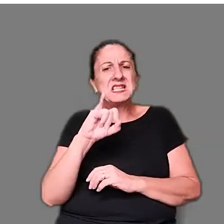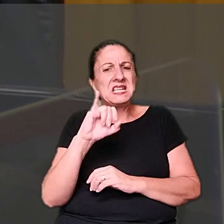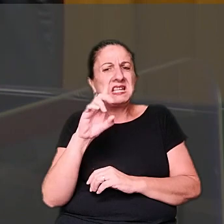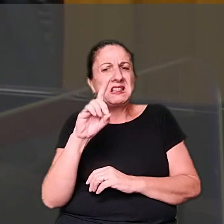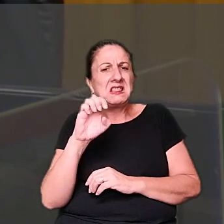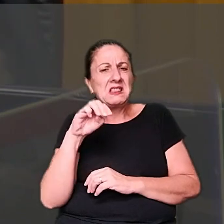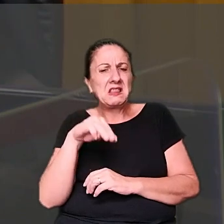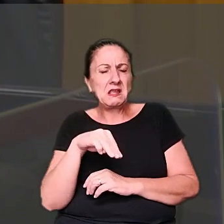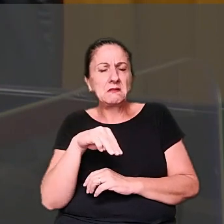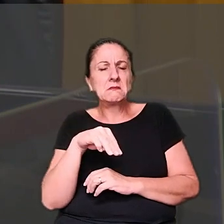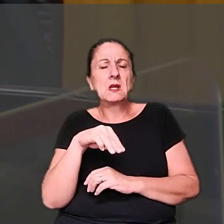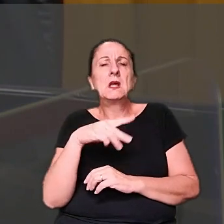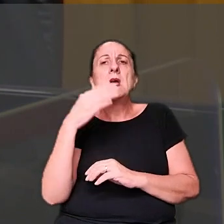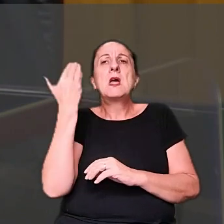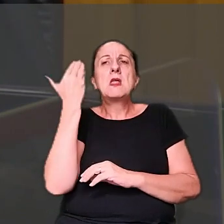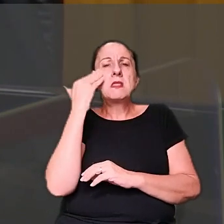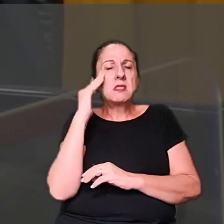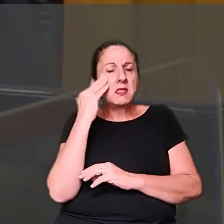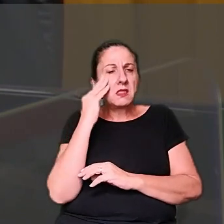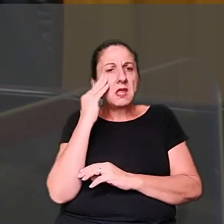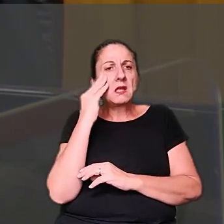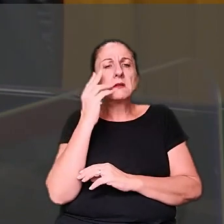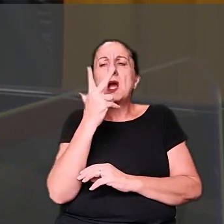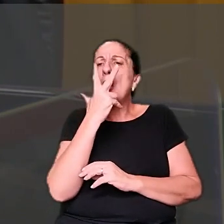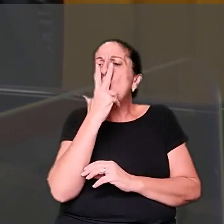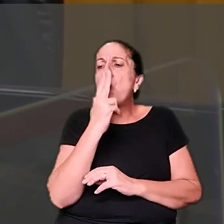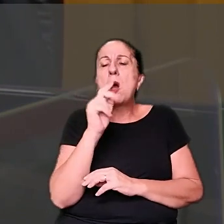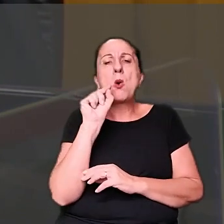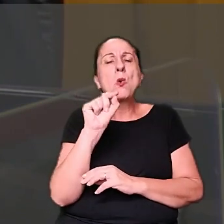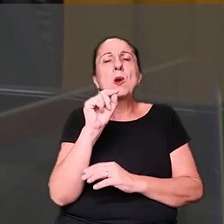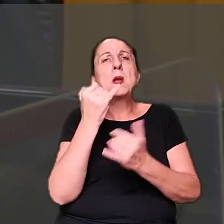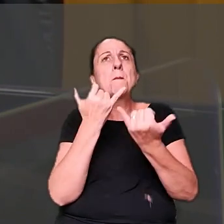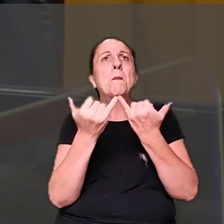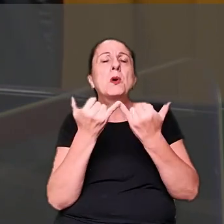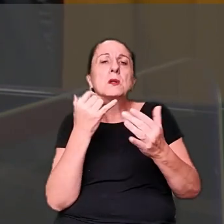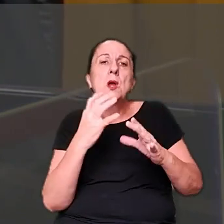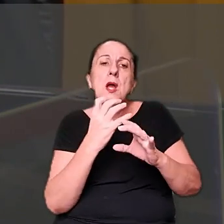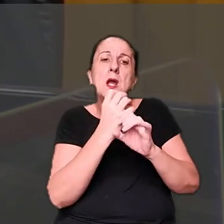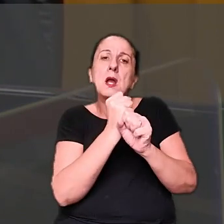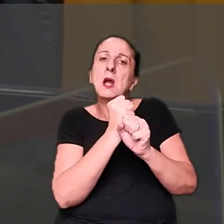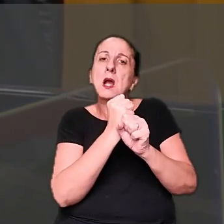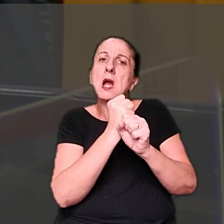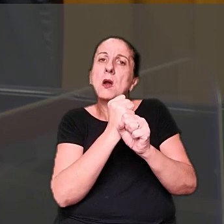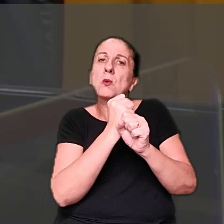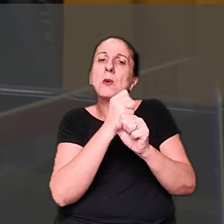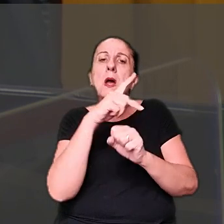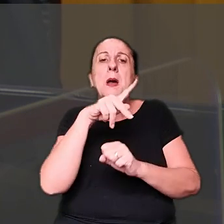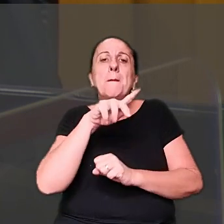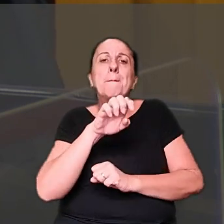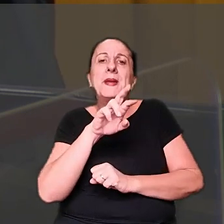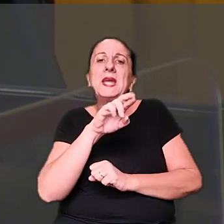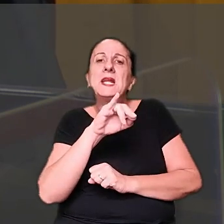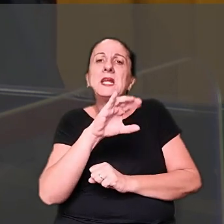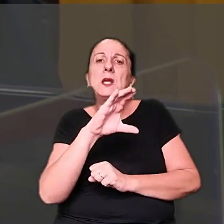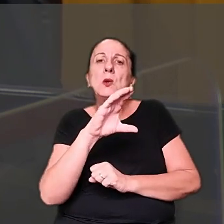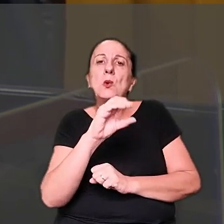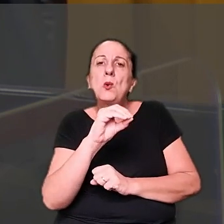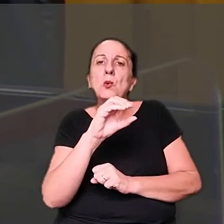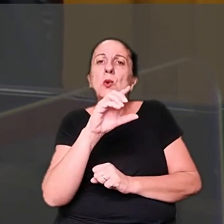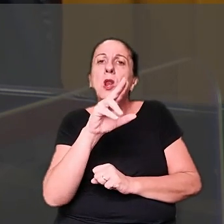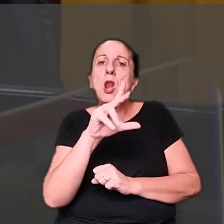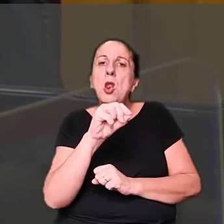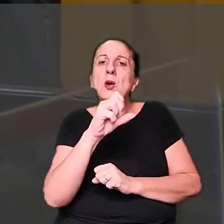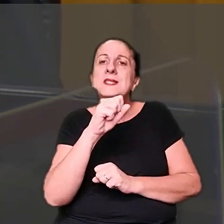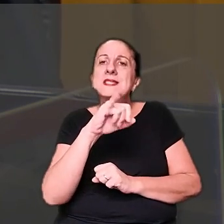idem. Entendo, como bem apontou o relator, tratar-se de juízo idêntico ao que ocorre, por exemplo, no cálculo de adicional de periculosidade, que